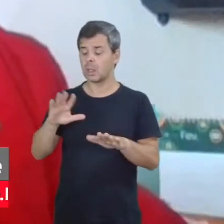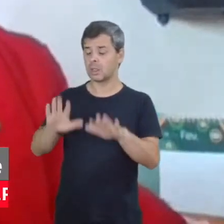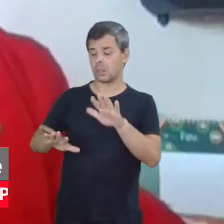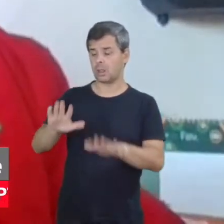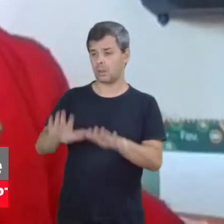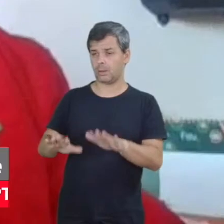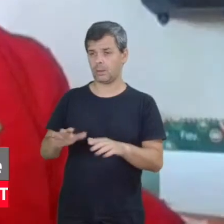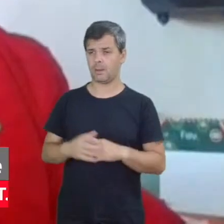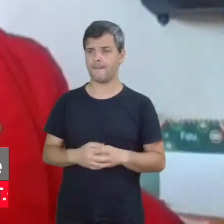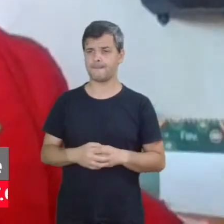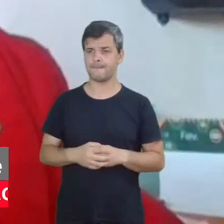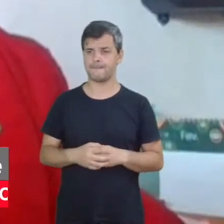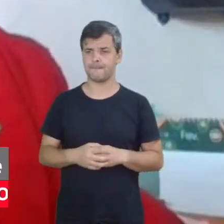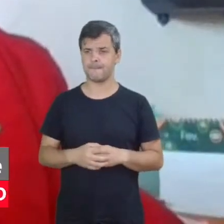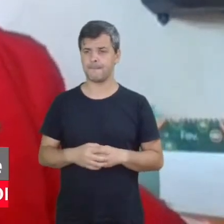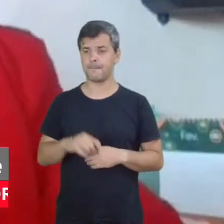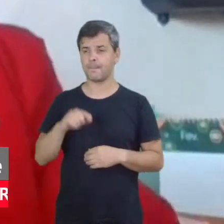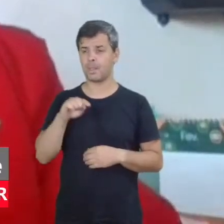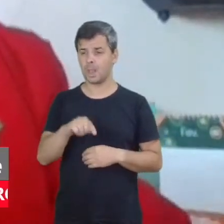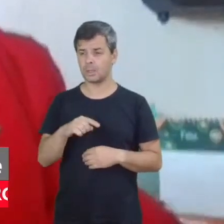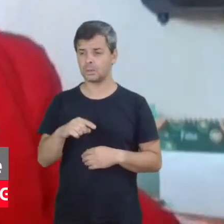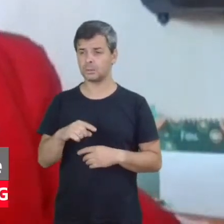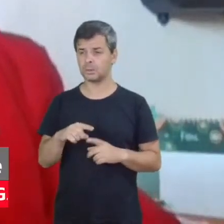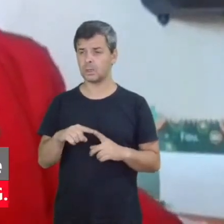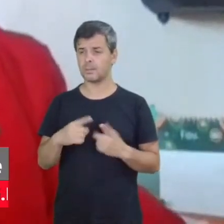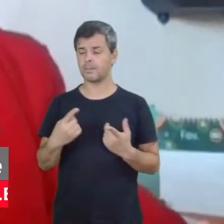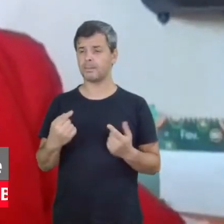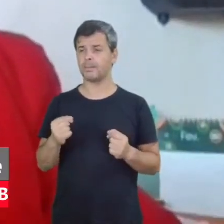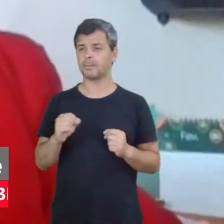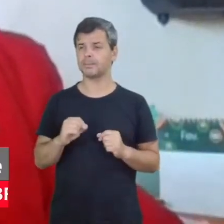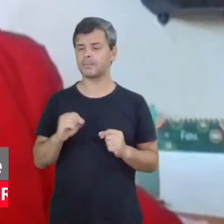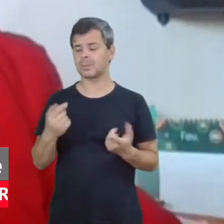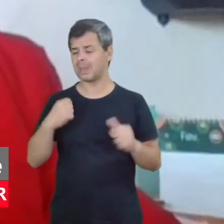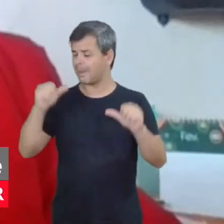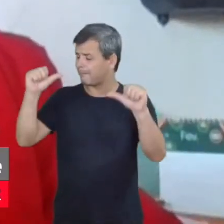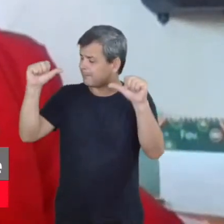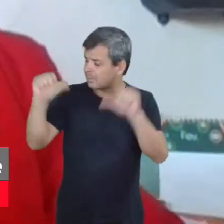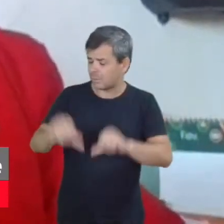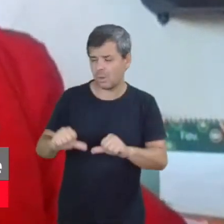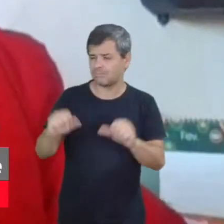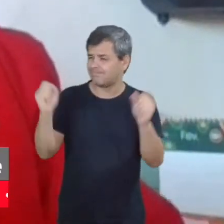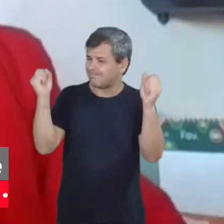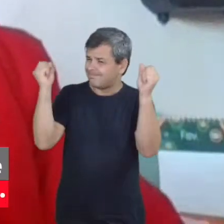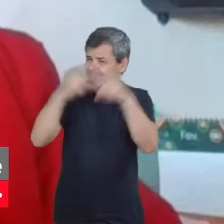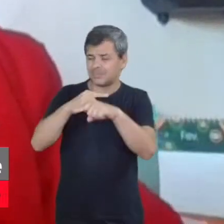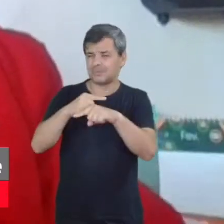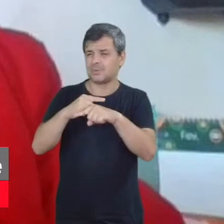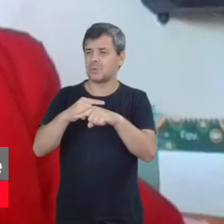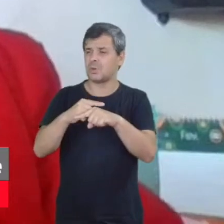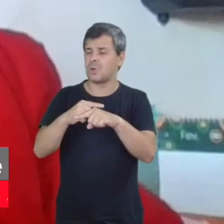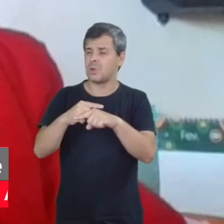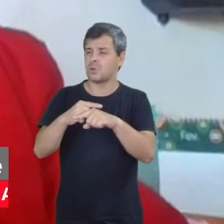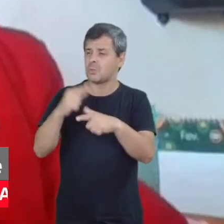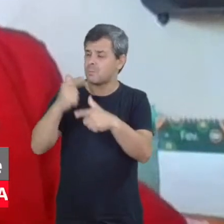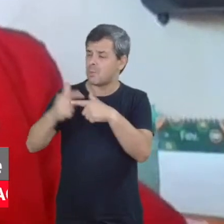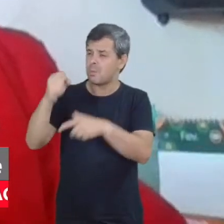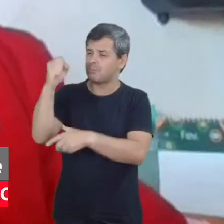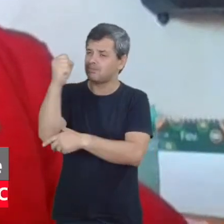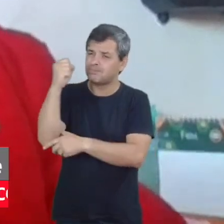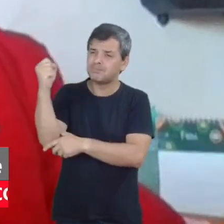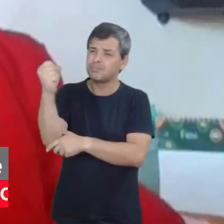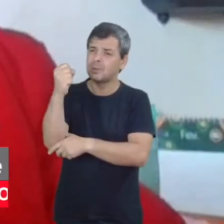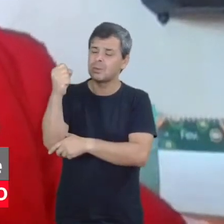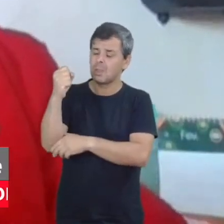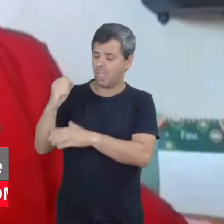talvez essa vai ser a pior fase, né, da tragédia que está aí, que é